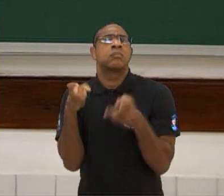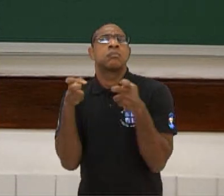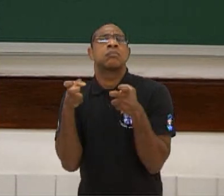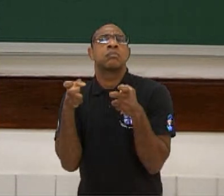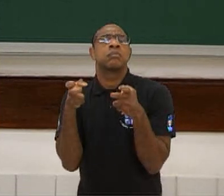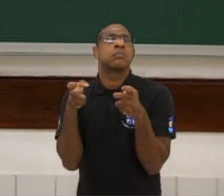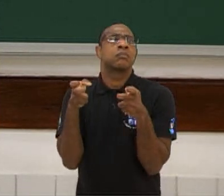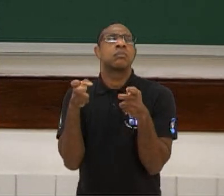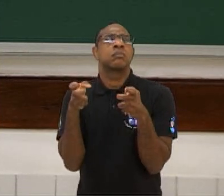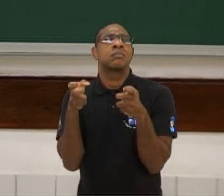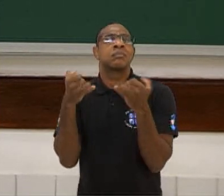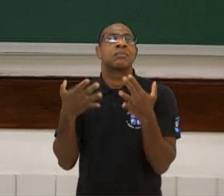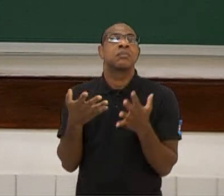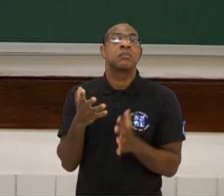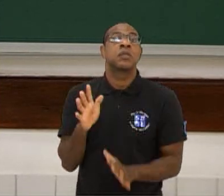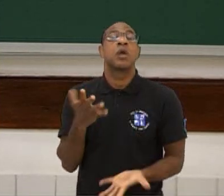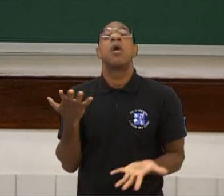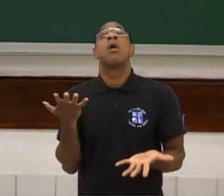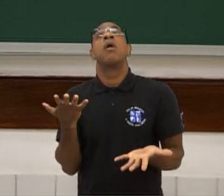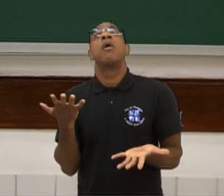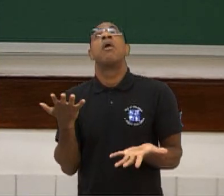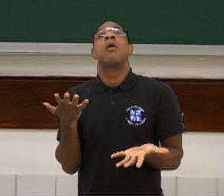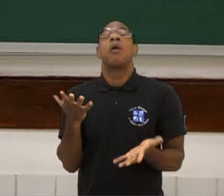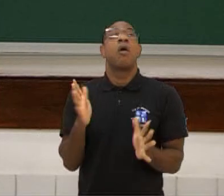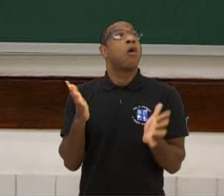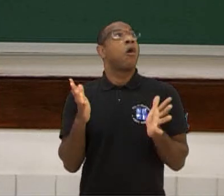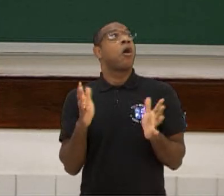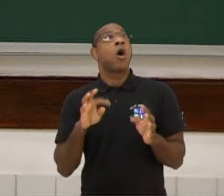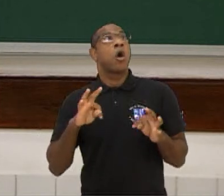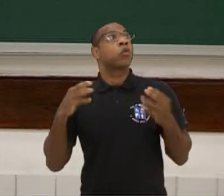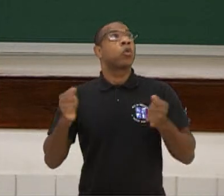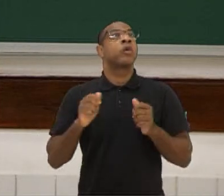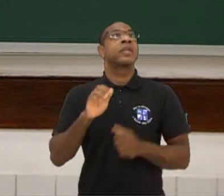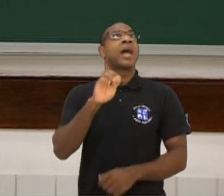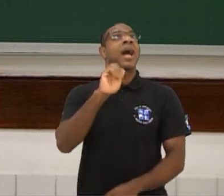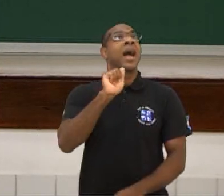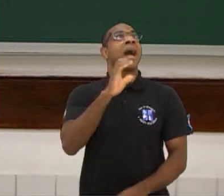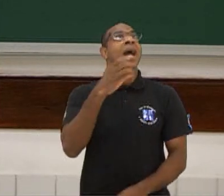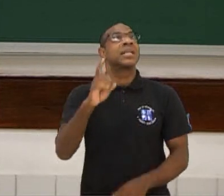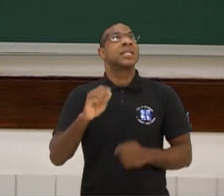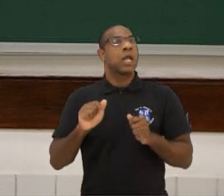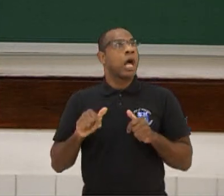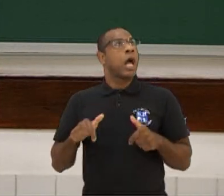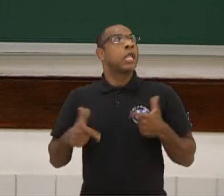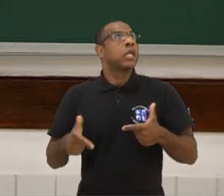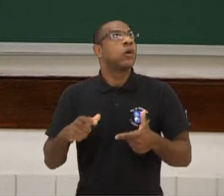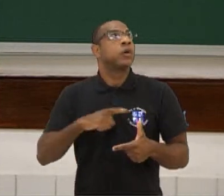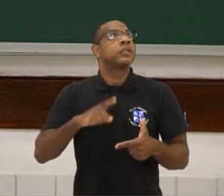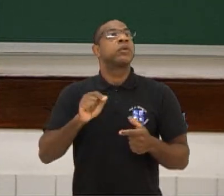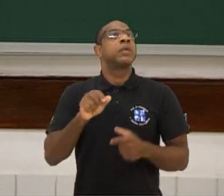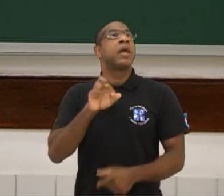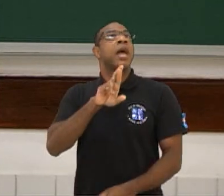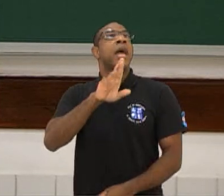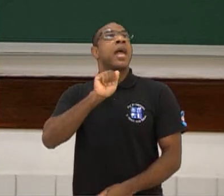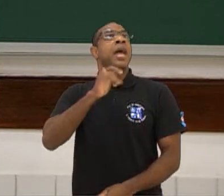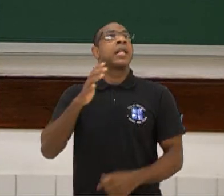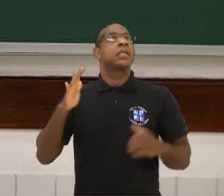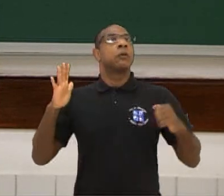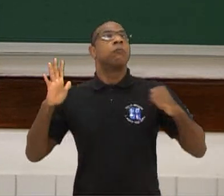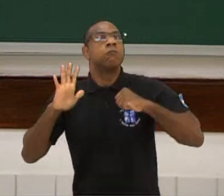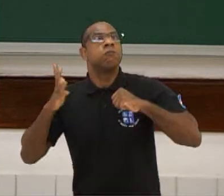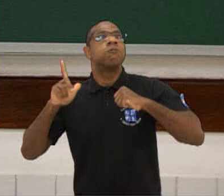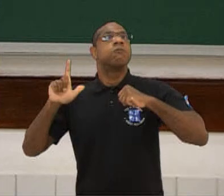inclusive que diz assim, olha, para toda ação existe uma reação, né, isso é uma lei do universo, né, aquela coisa toda